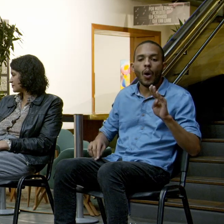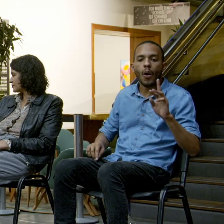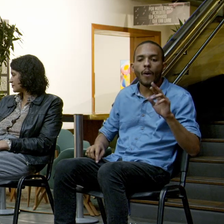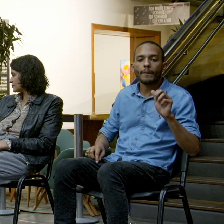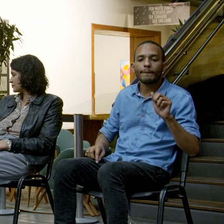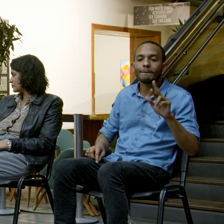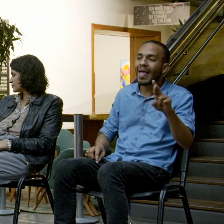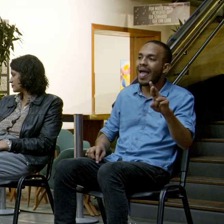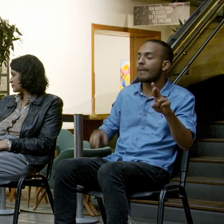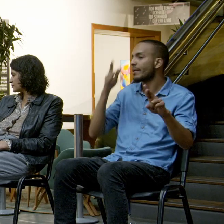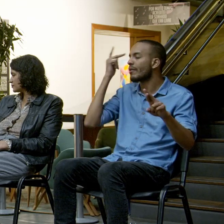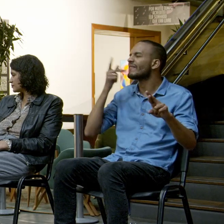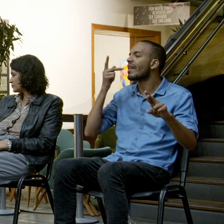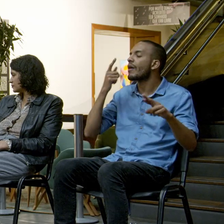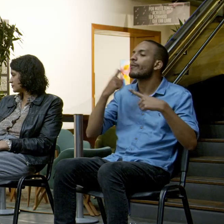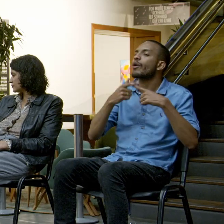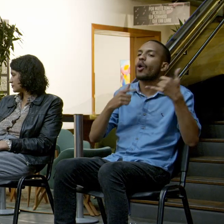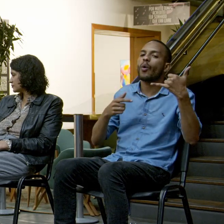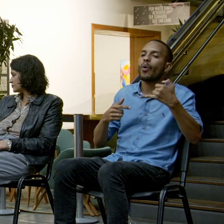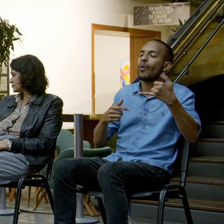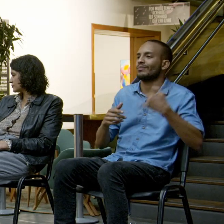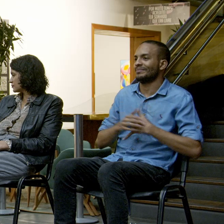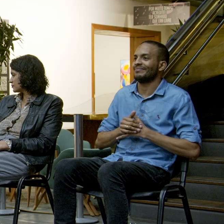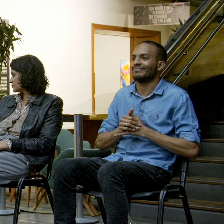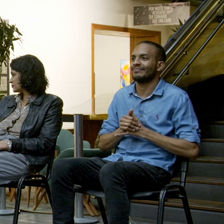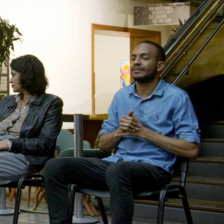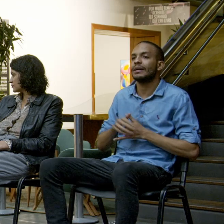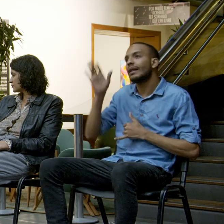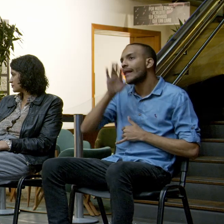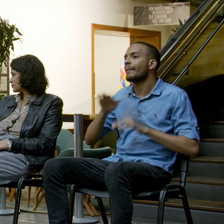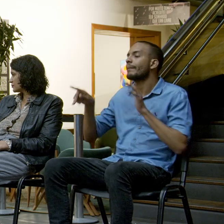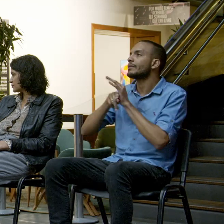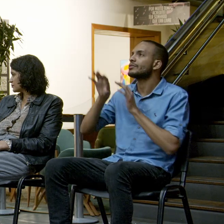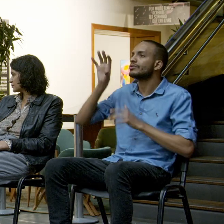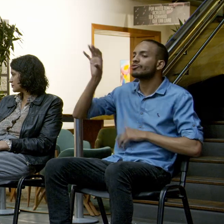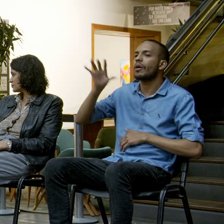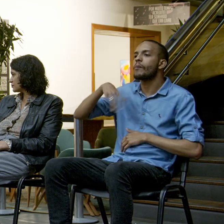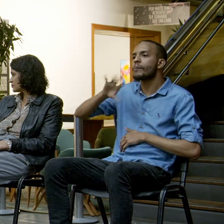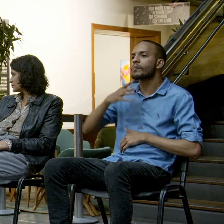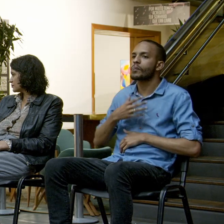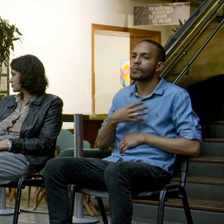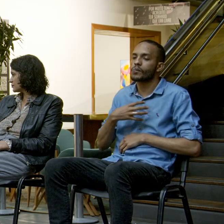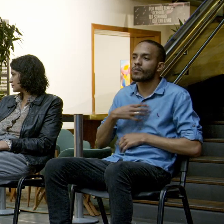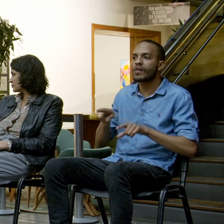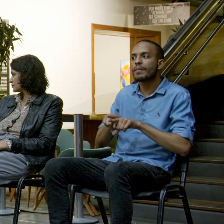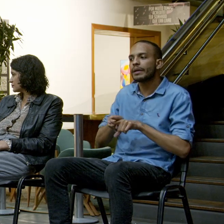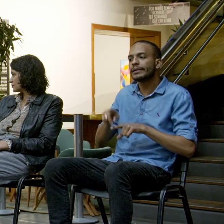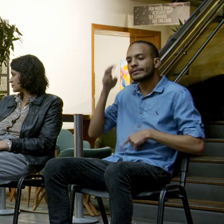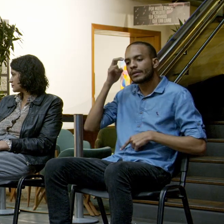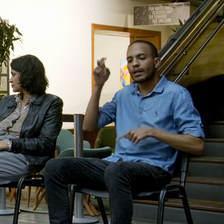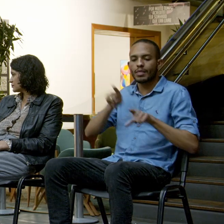fundamental e, ao mesmo tempo, tão ignorado pelo pensamento do Ocidente, que estabeleceu a hierarquia entre intelecto e